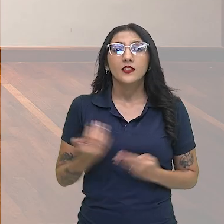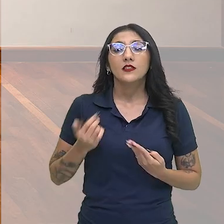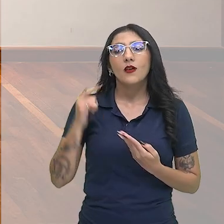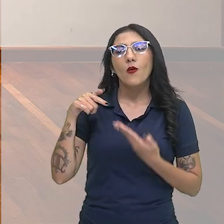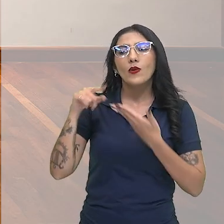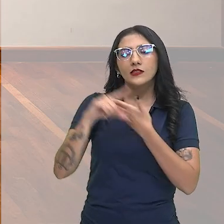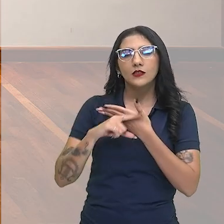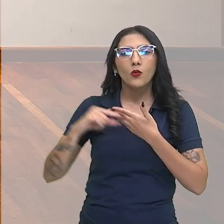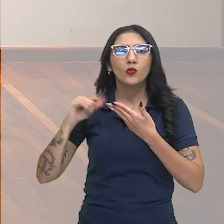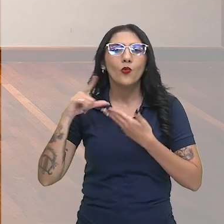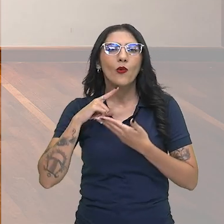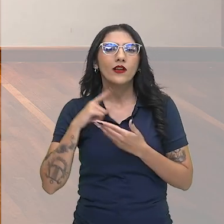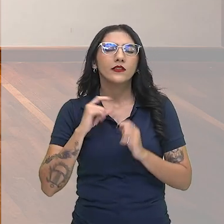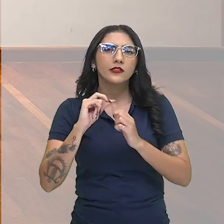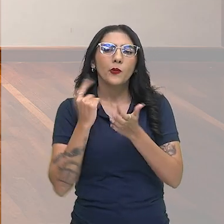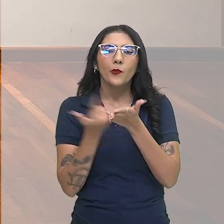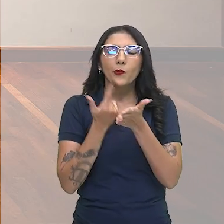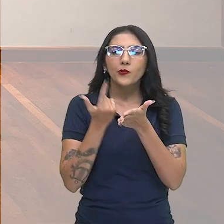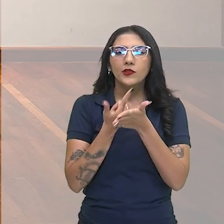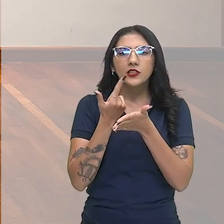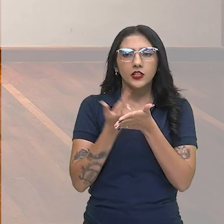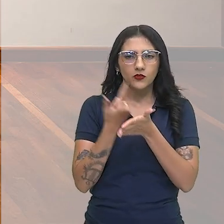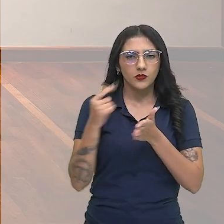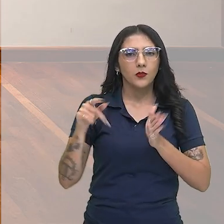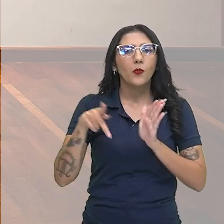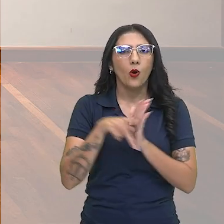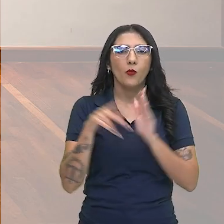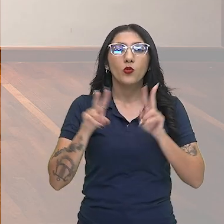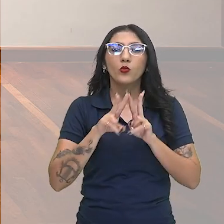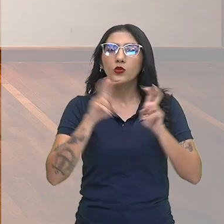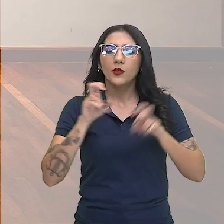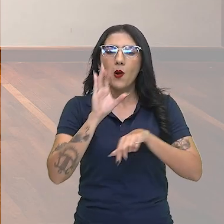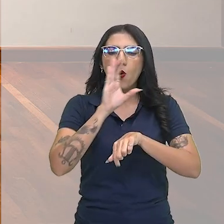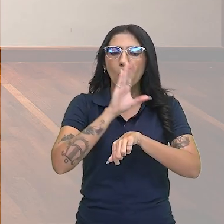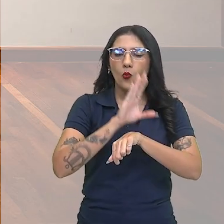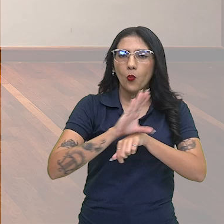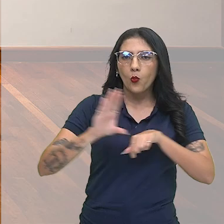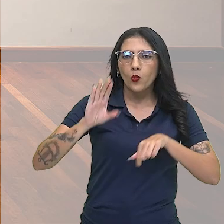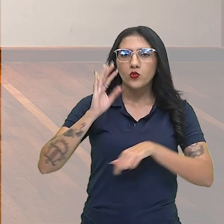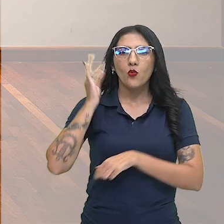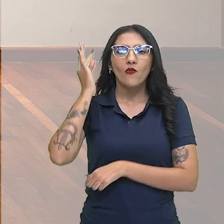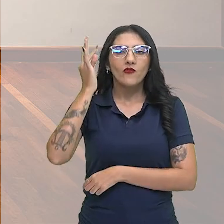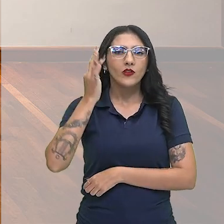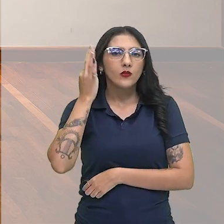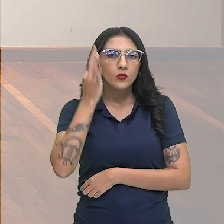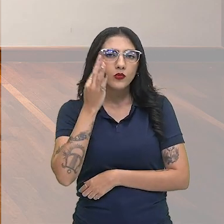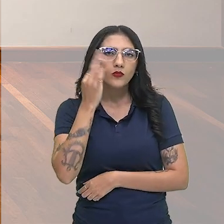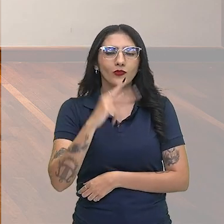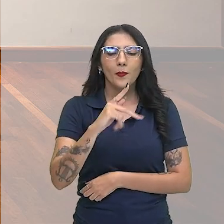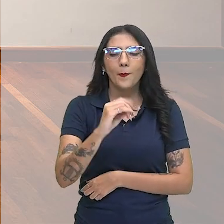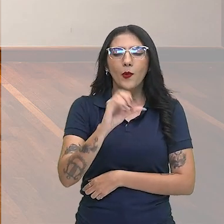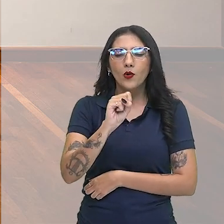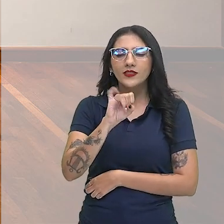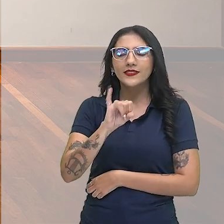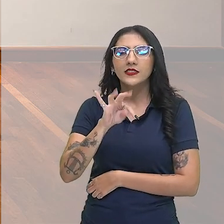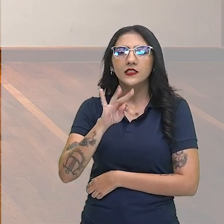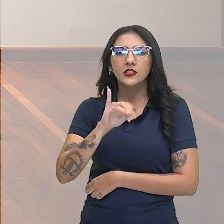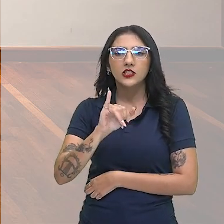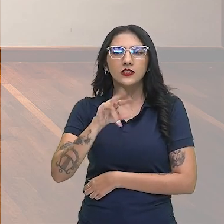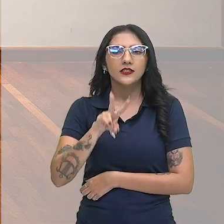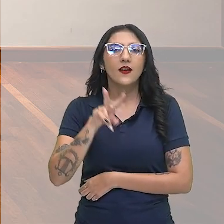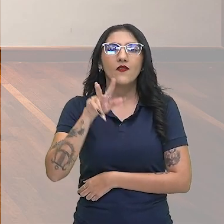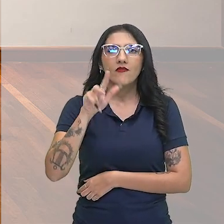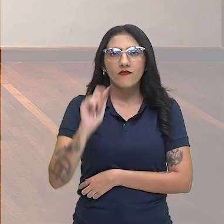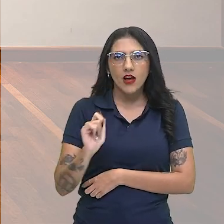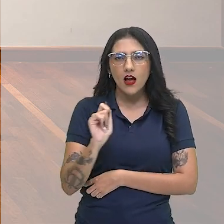chamada Filosofia Positiva, Curso da Filosofia Positiva, né, esse filósofo francês, né, o